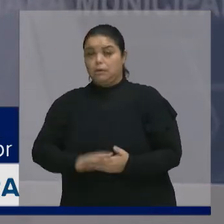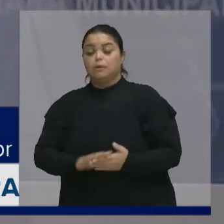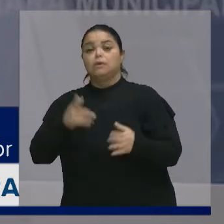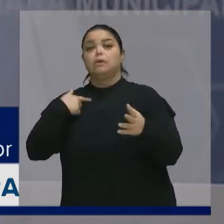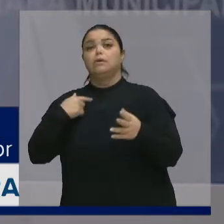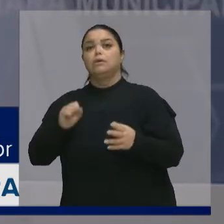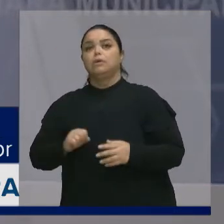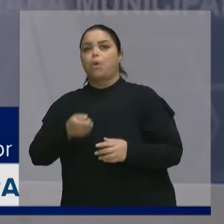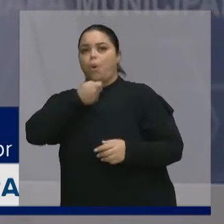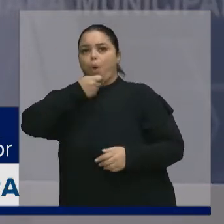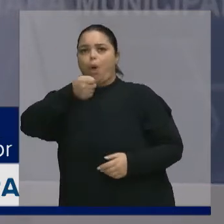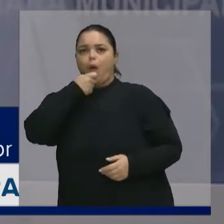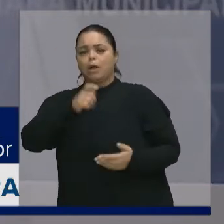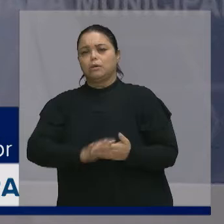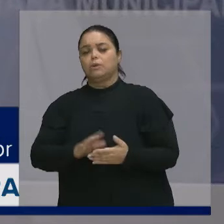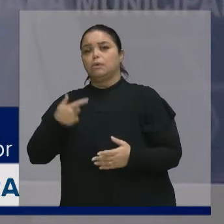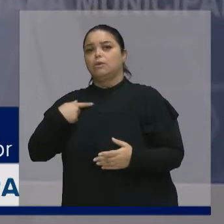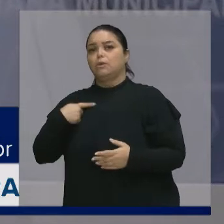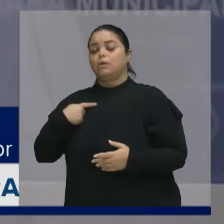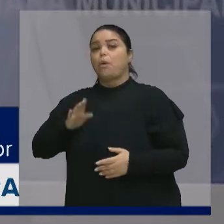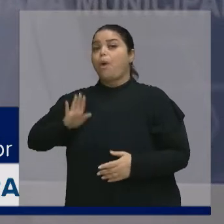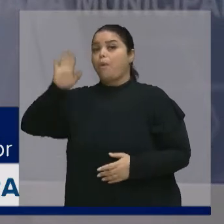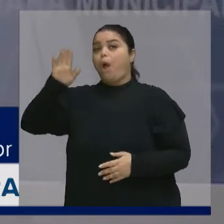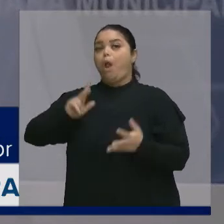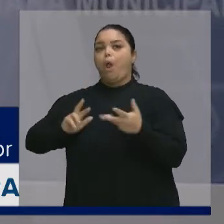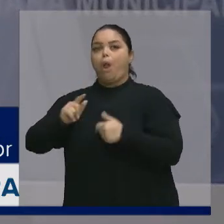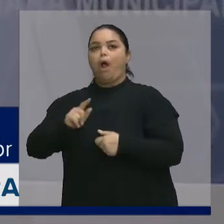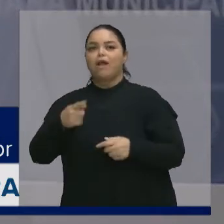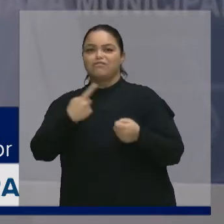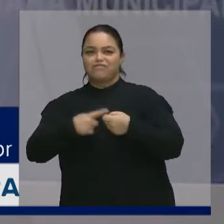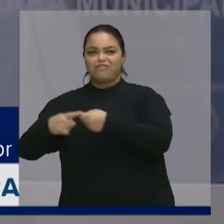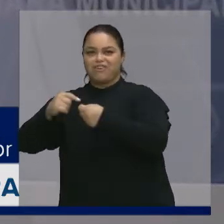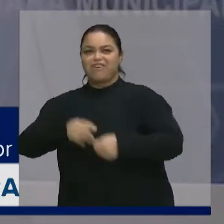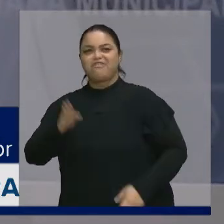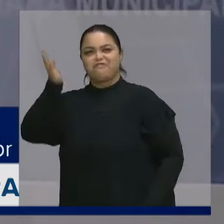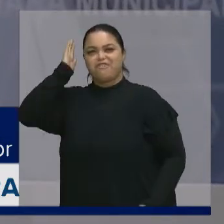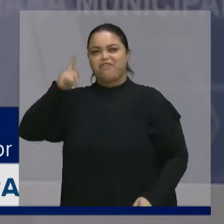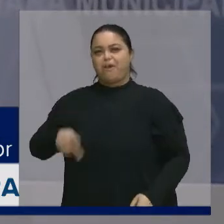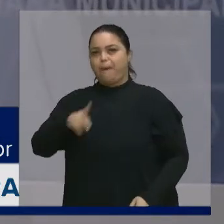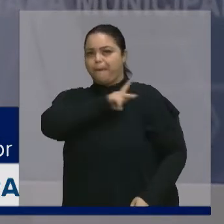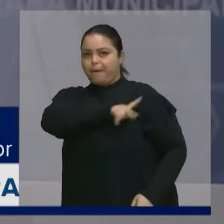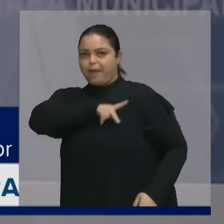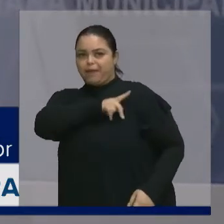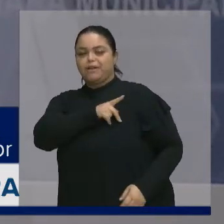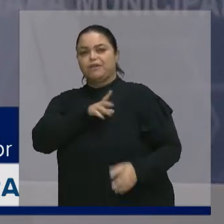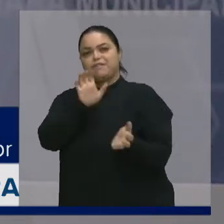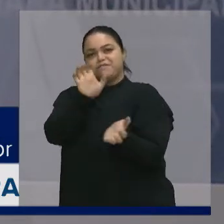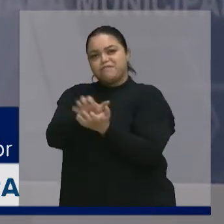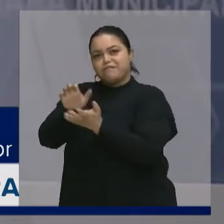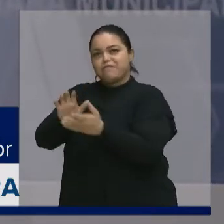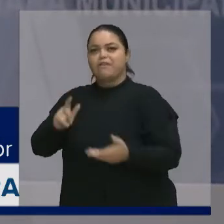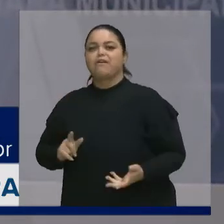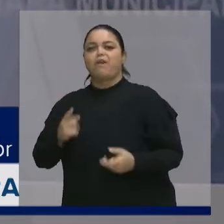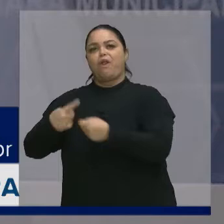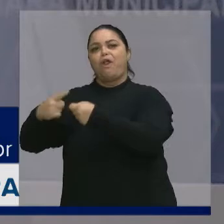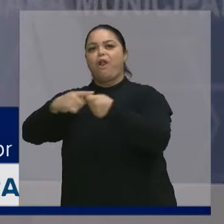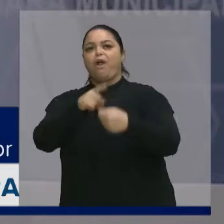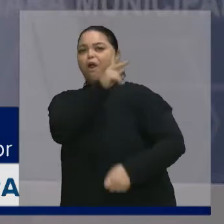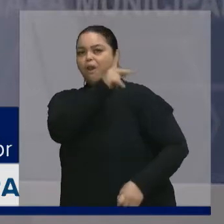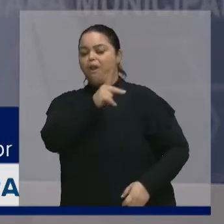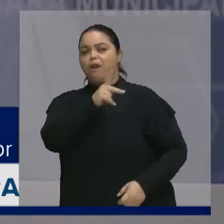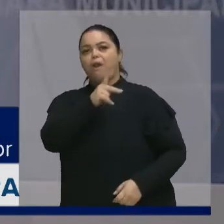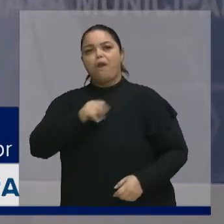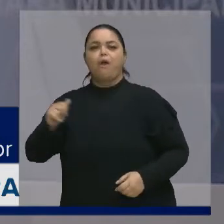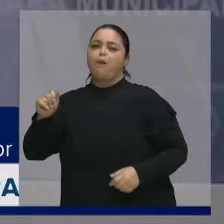realizado entrevista com candidatos de outras cidades, como Taubaté, Pinda, Jacareí e todas as cidades do litoral